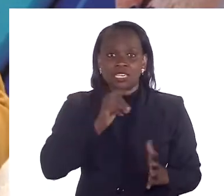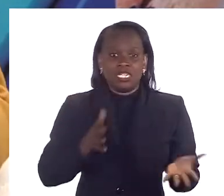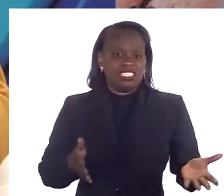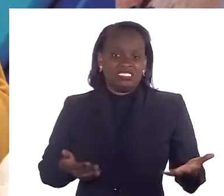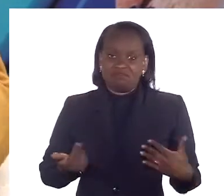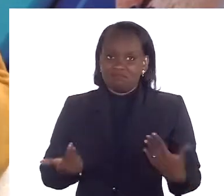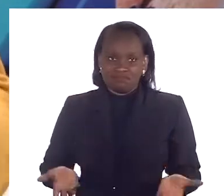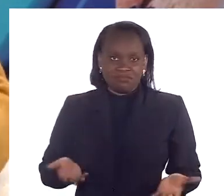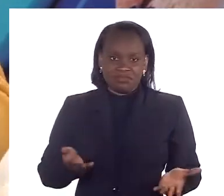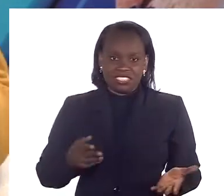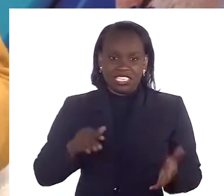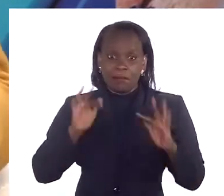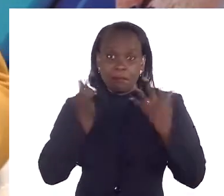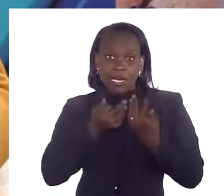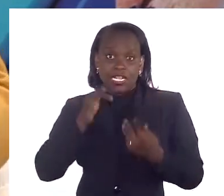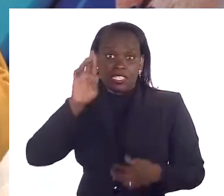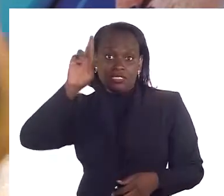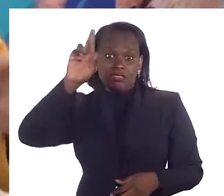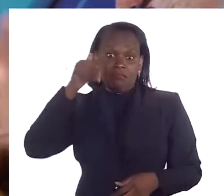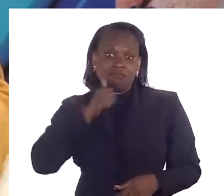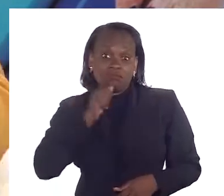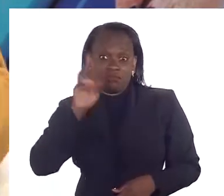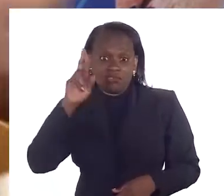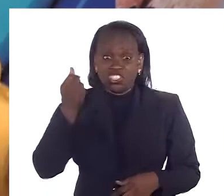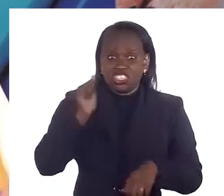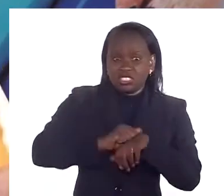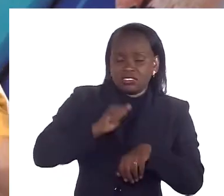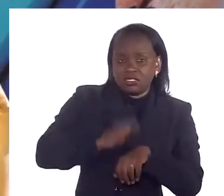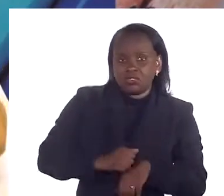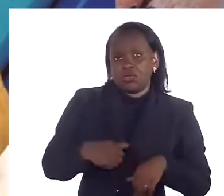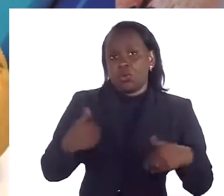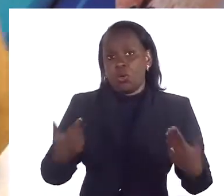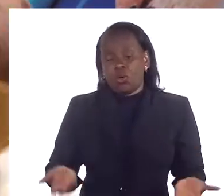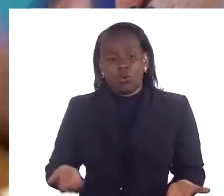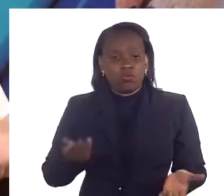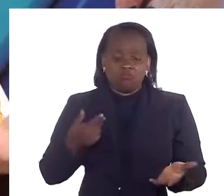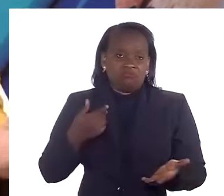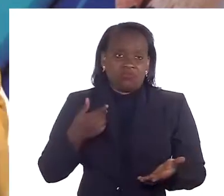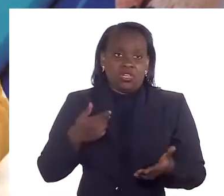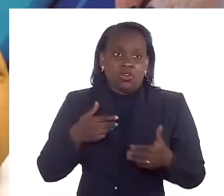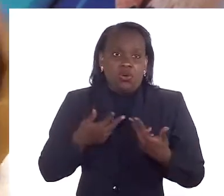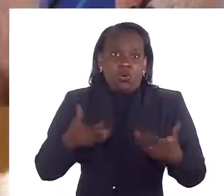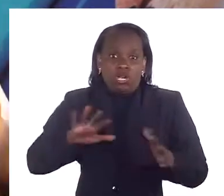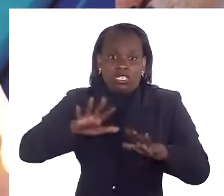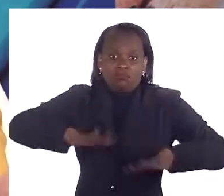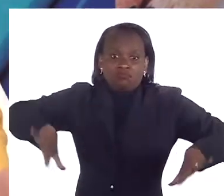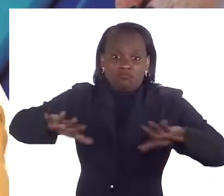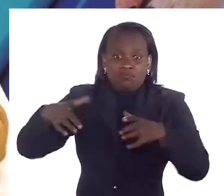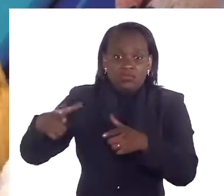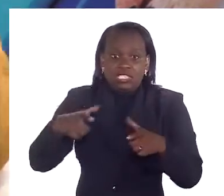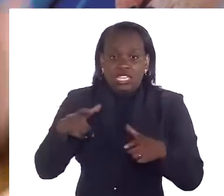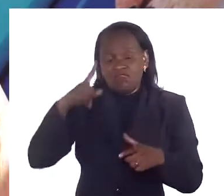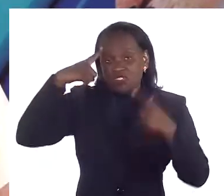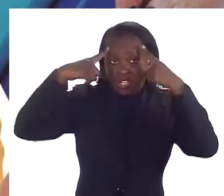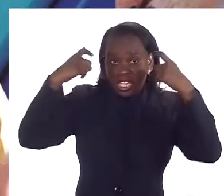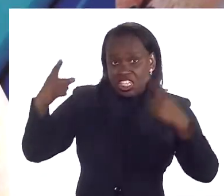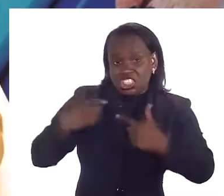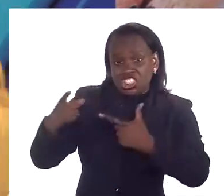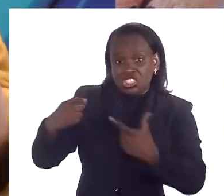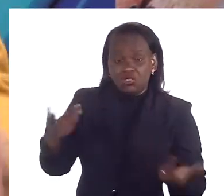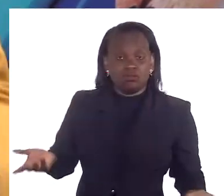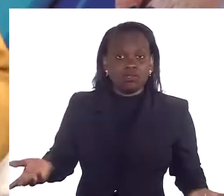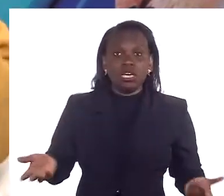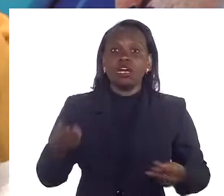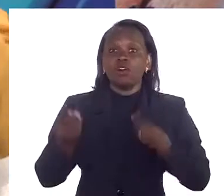mãe está sem, enfim, é a chefe de família e está sem dinheiro, ou não sei, alguma coisa na comunidade, a comunidade está